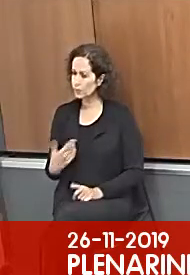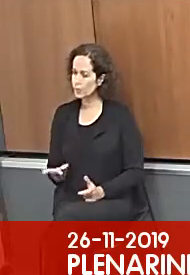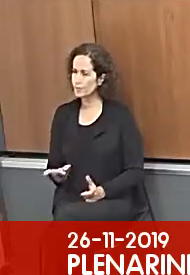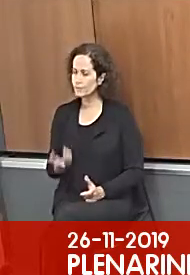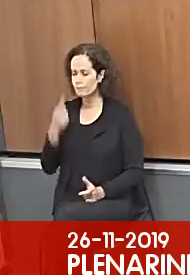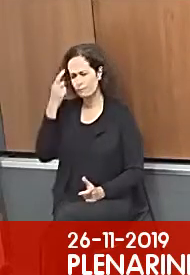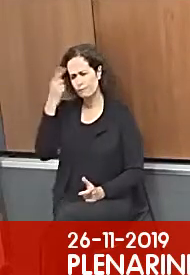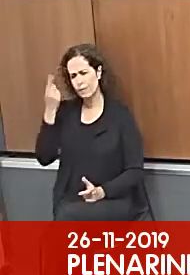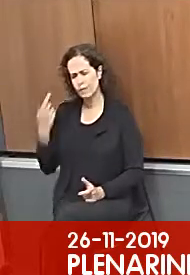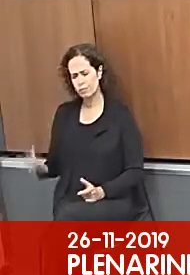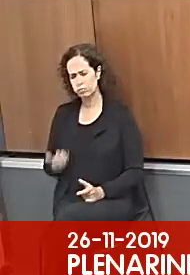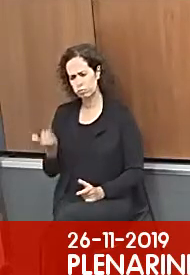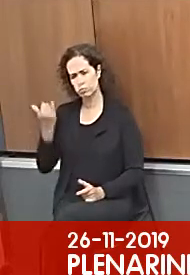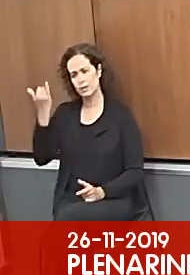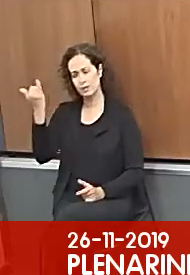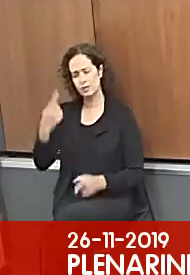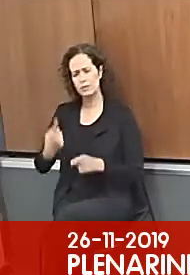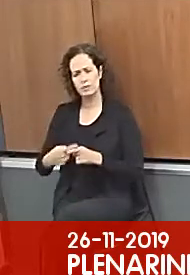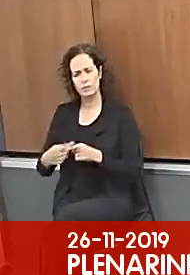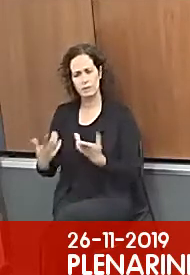suma importância. Por quê?